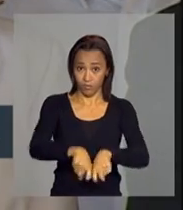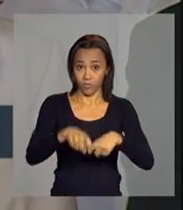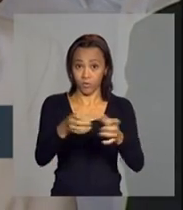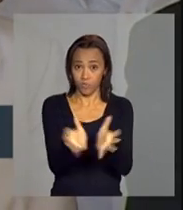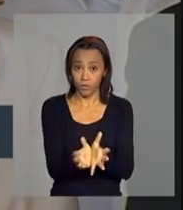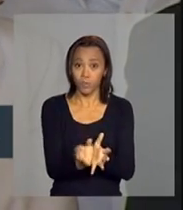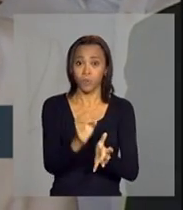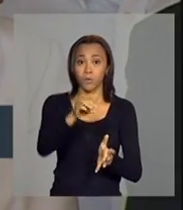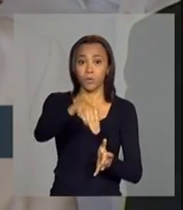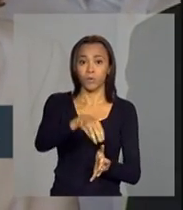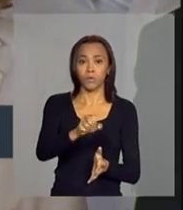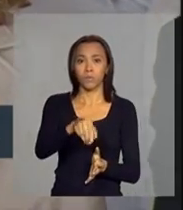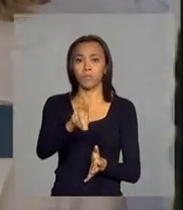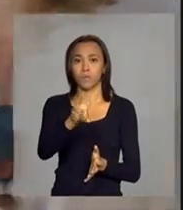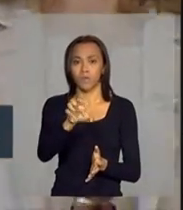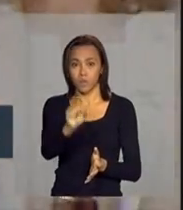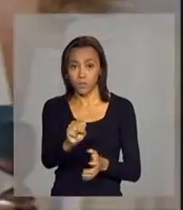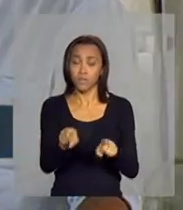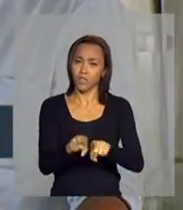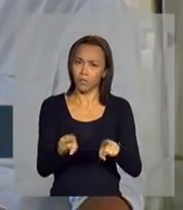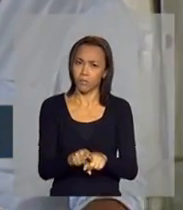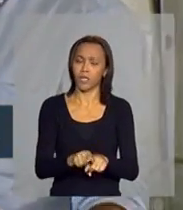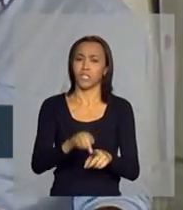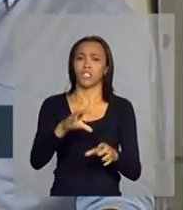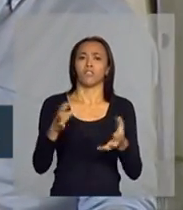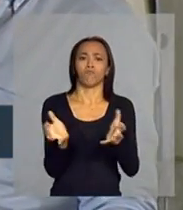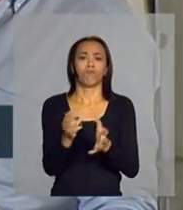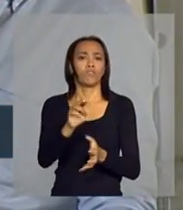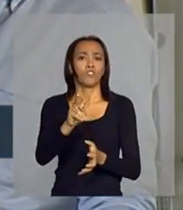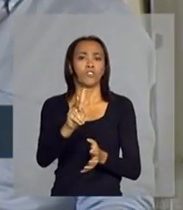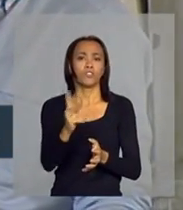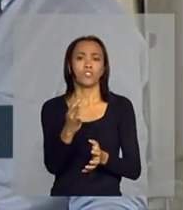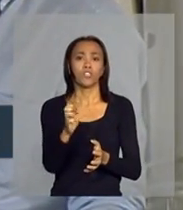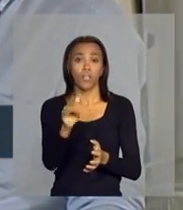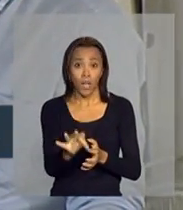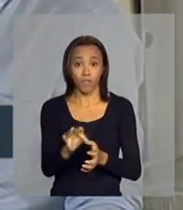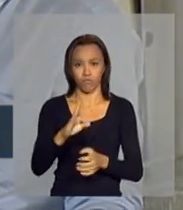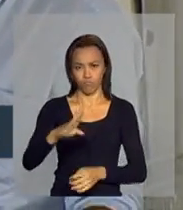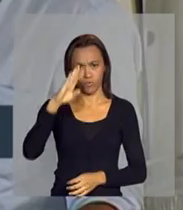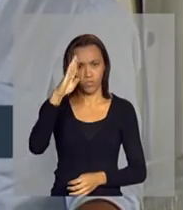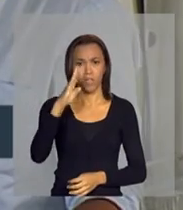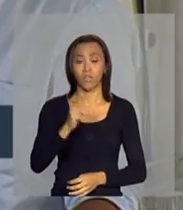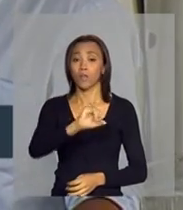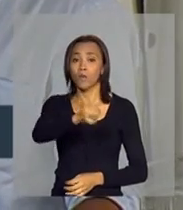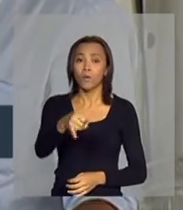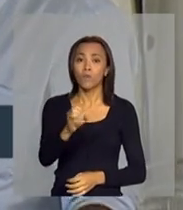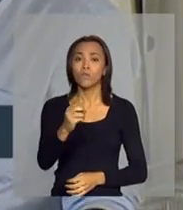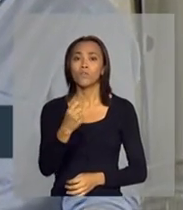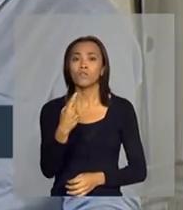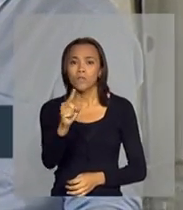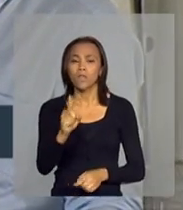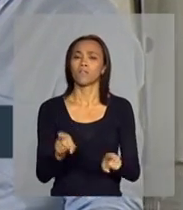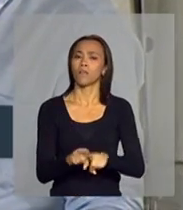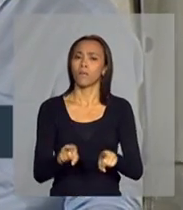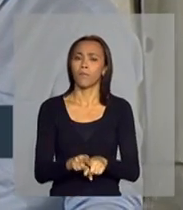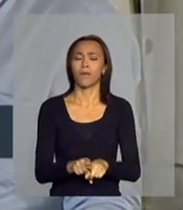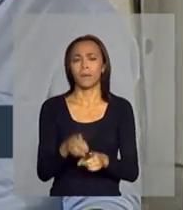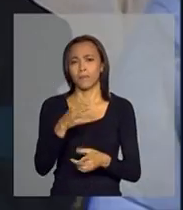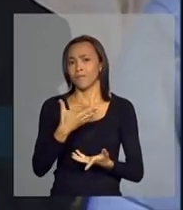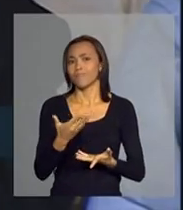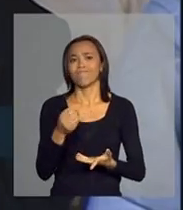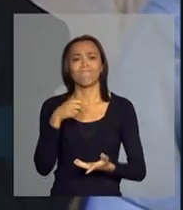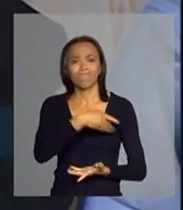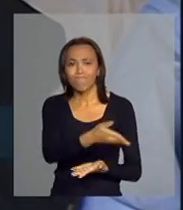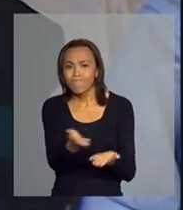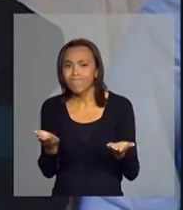Filho, o ministro-chefe do Gabinete de Segurança Institucional, general José Elito, os senadores aqui presentes,